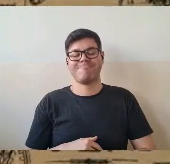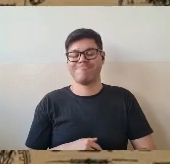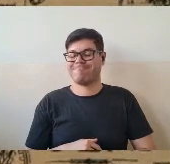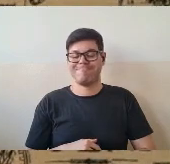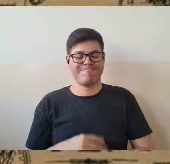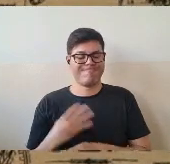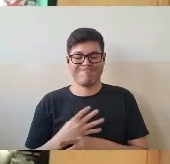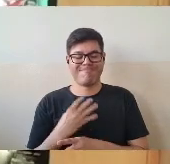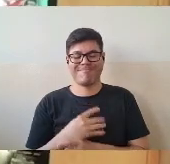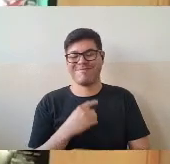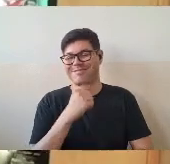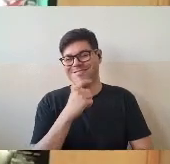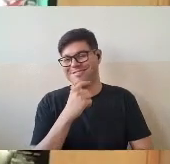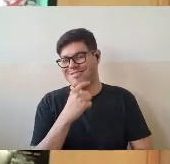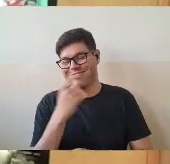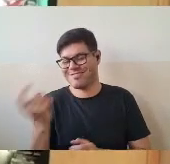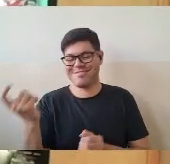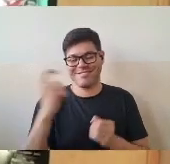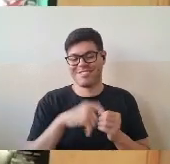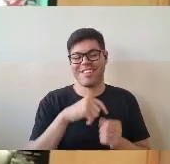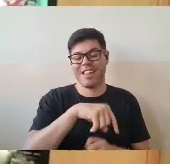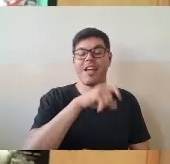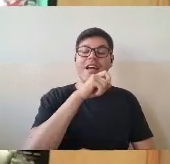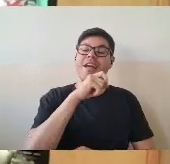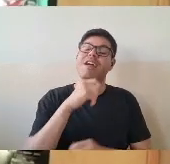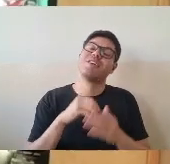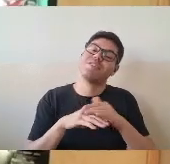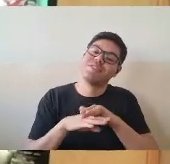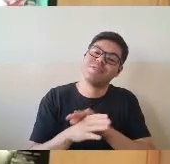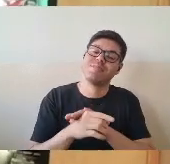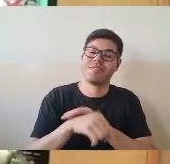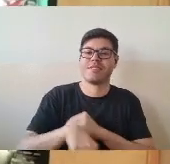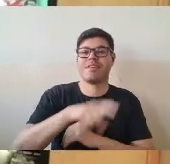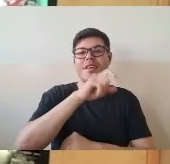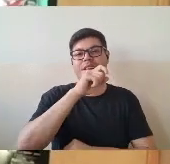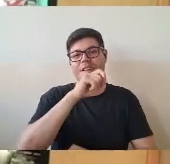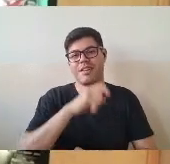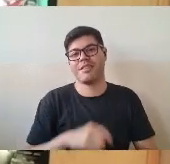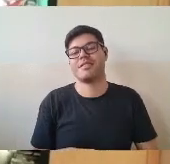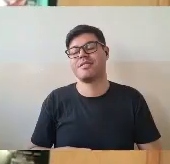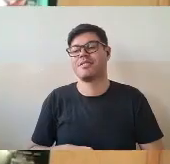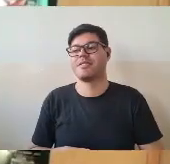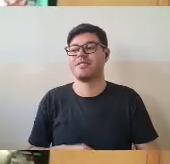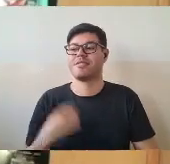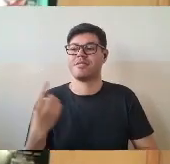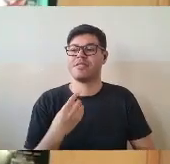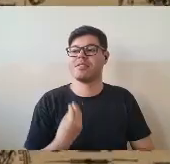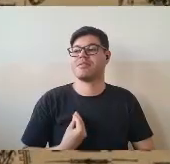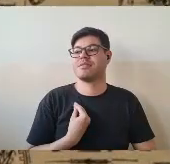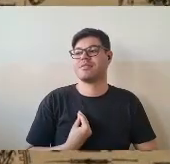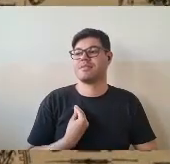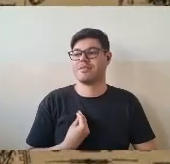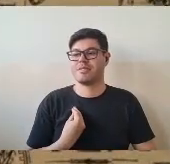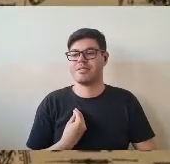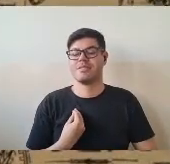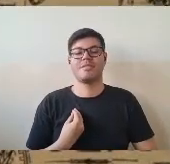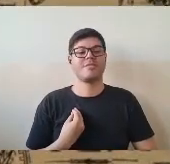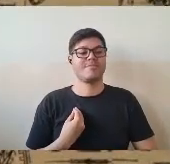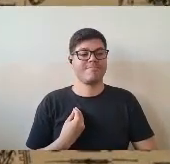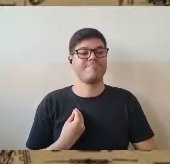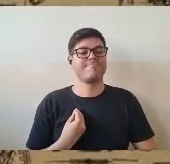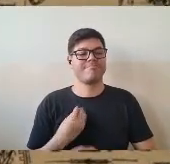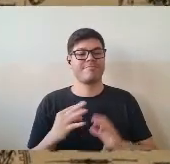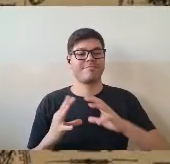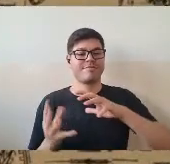aguda respiratória. achava que era só adulto que tinha, né? Exatamente. Então é diferente. Se ela está vacinada contra a influenza, ela não precisa se preocupar, vai preocupar só